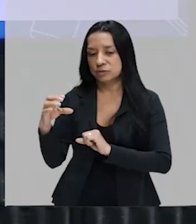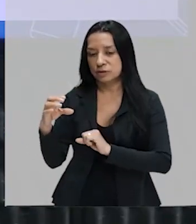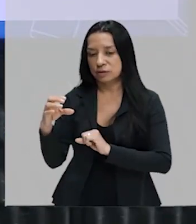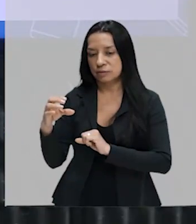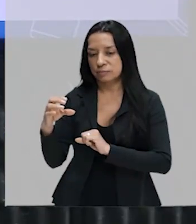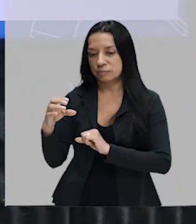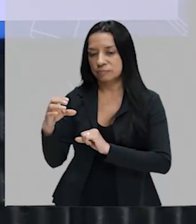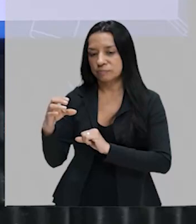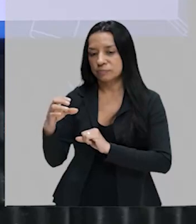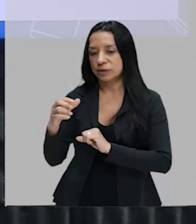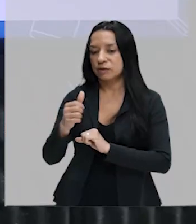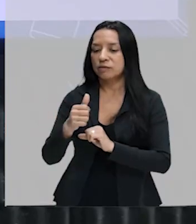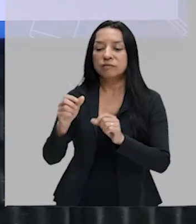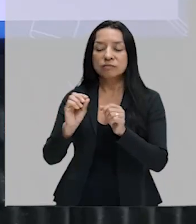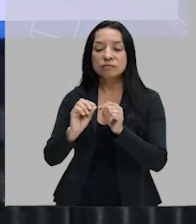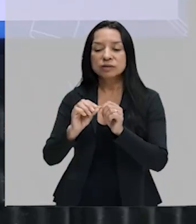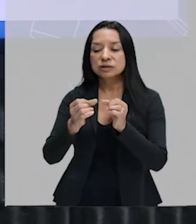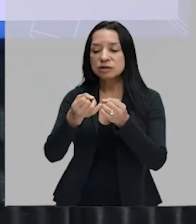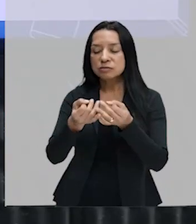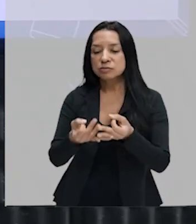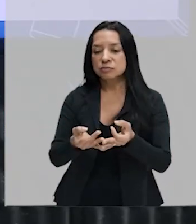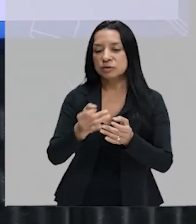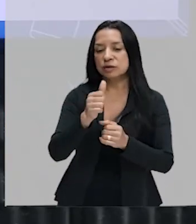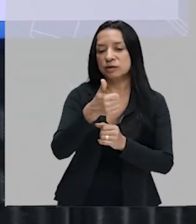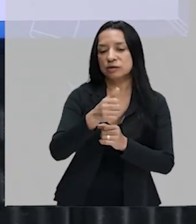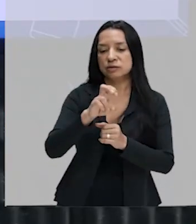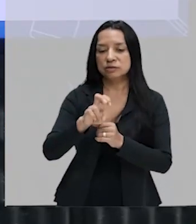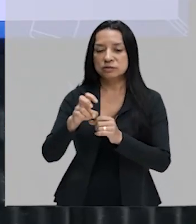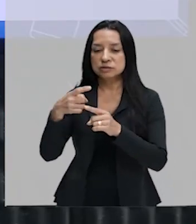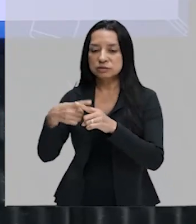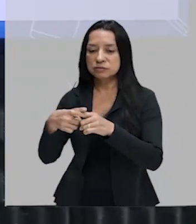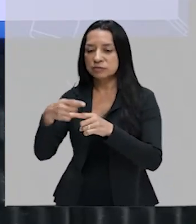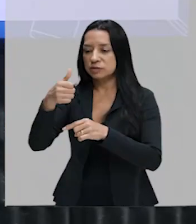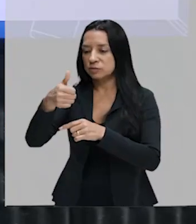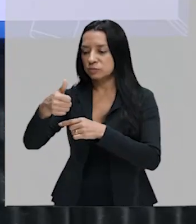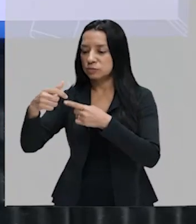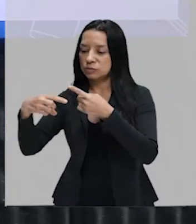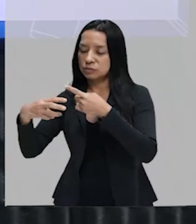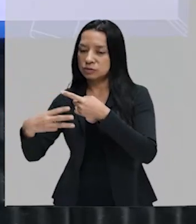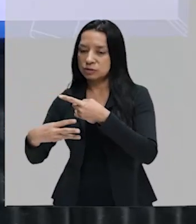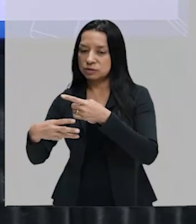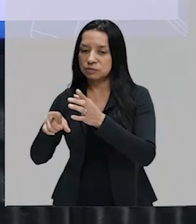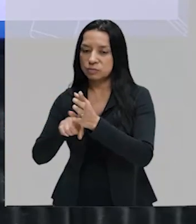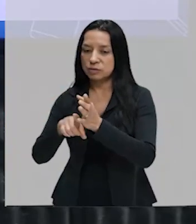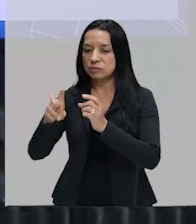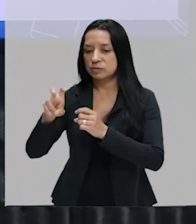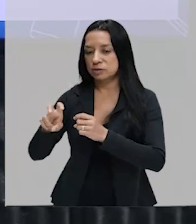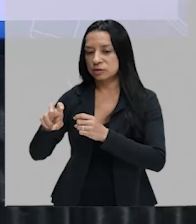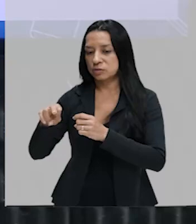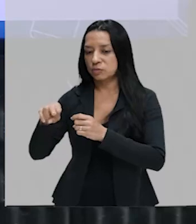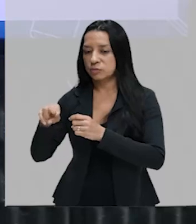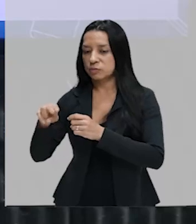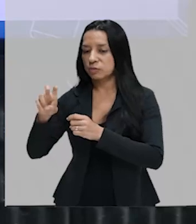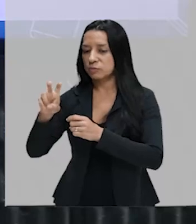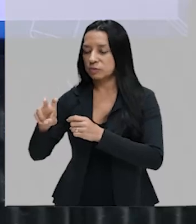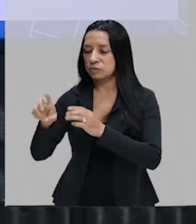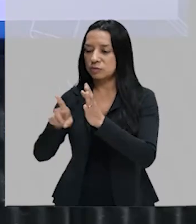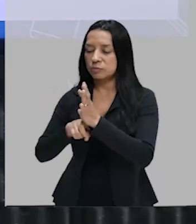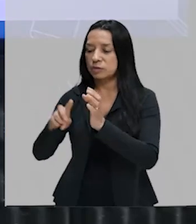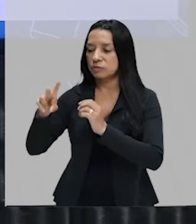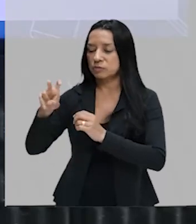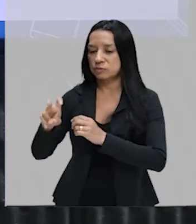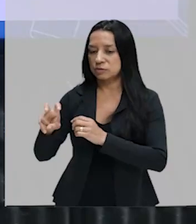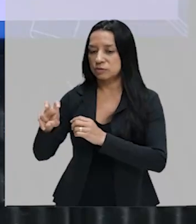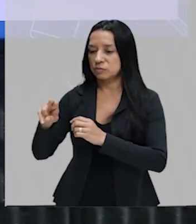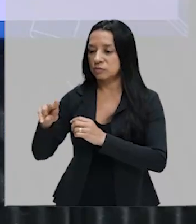1 terço menos 5. Ora, 15 vezes 1, 15 dividido por 3 dá 5. Então, eu estou fazendo agora 5 menos